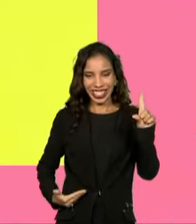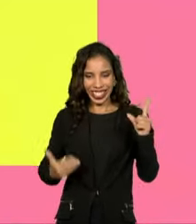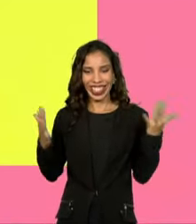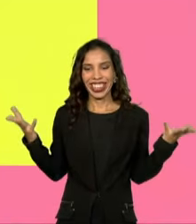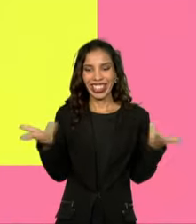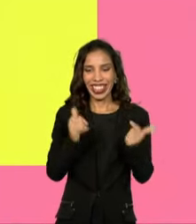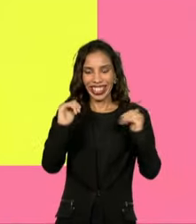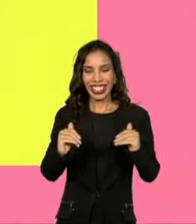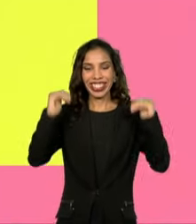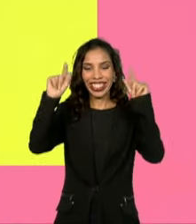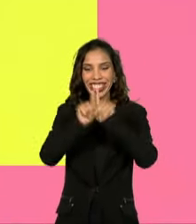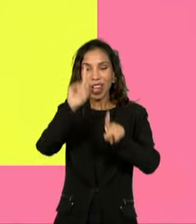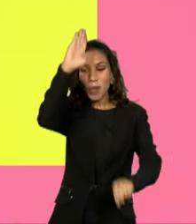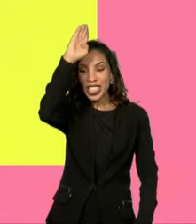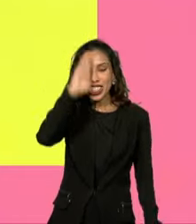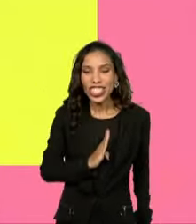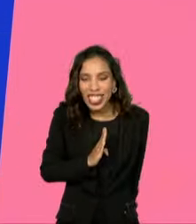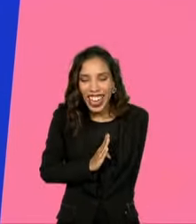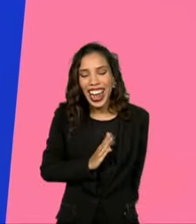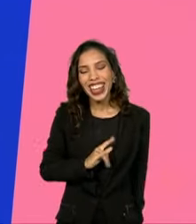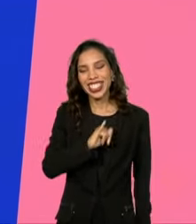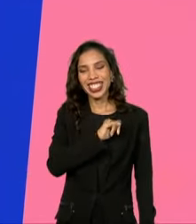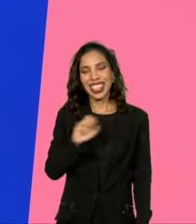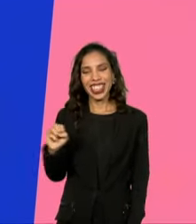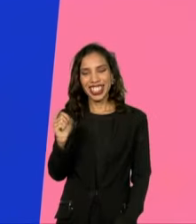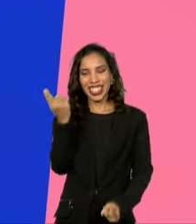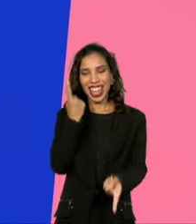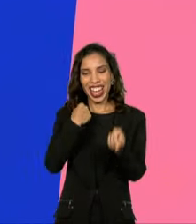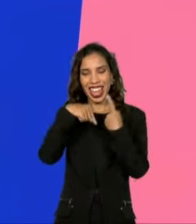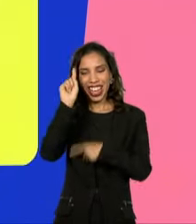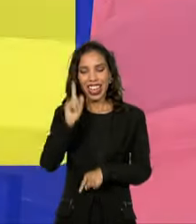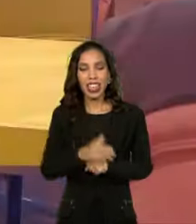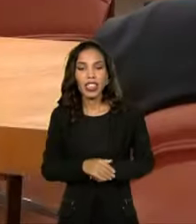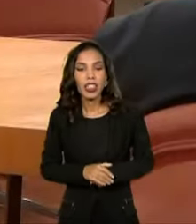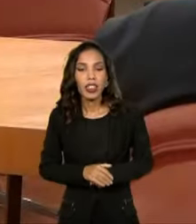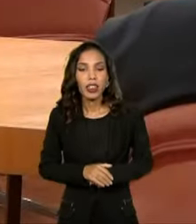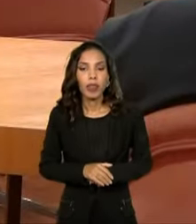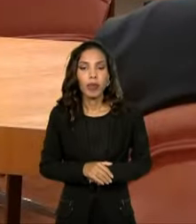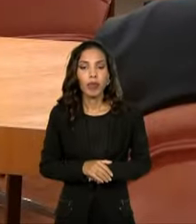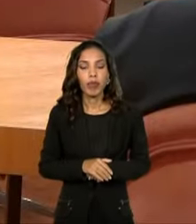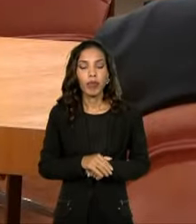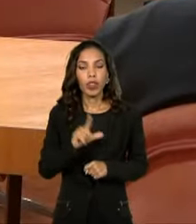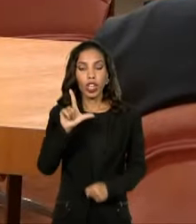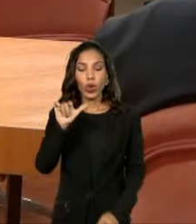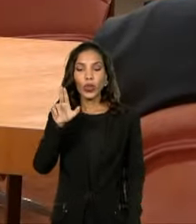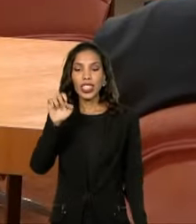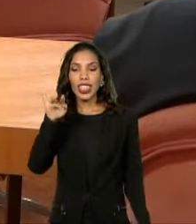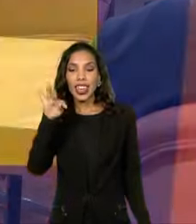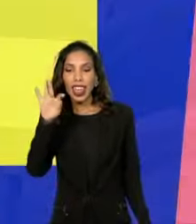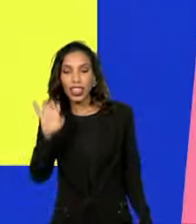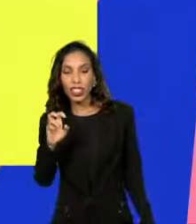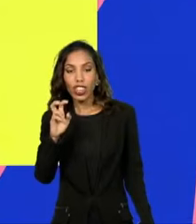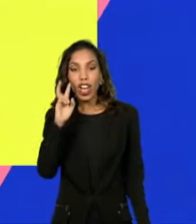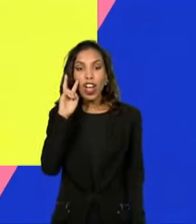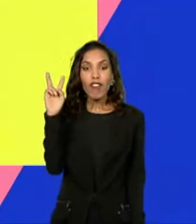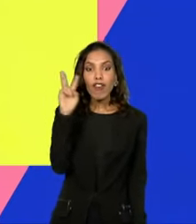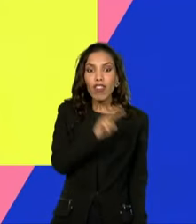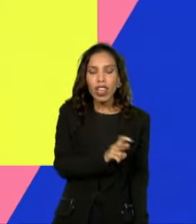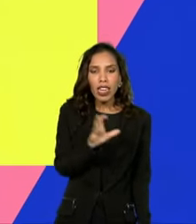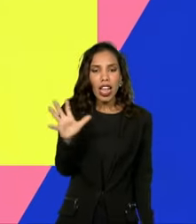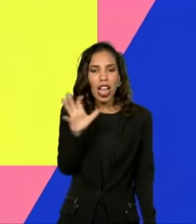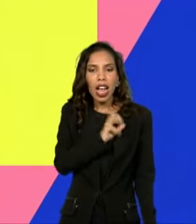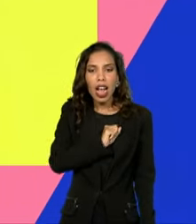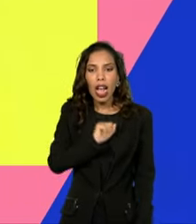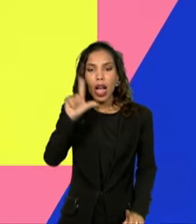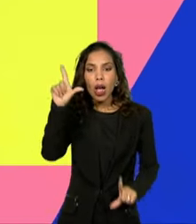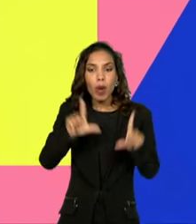e de graça. Isso aí, Rodrigo, arrasou, né, Hugo? Boa, nossa. Obrigada, Rô. Lucinete Gomes, vendo e adorando. O